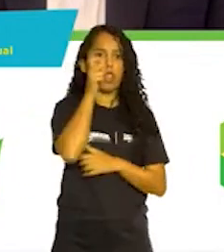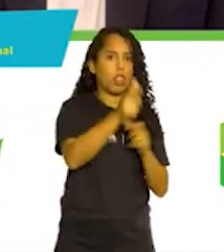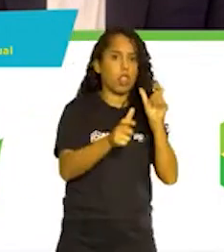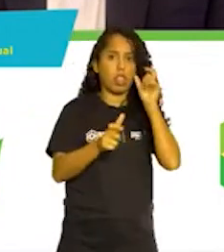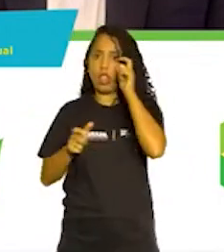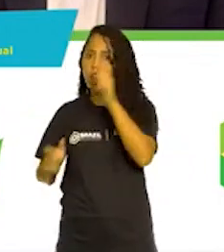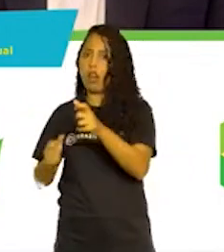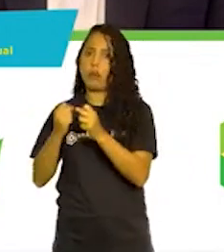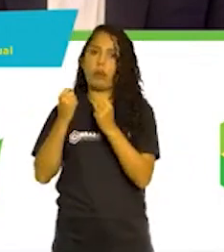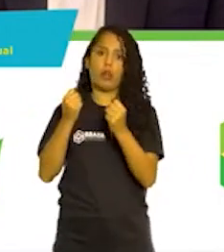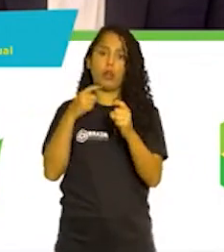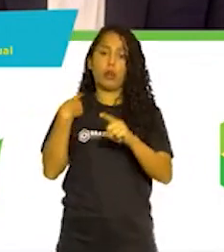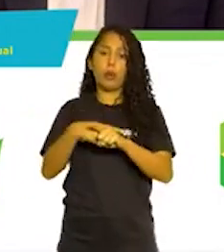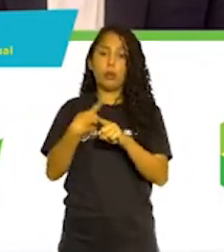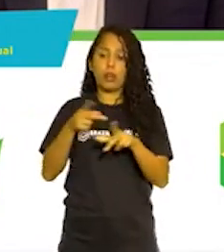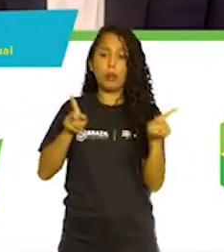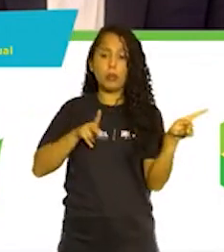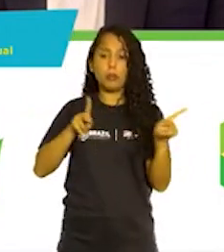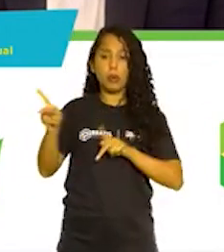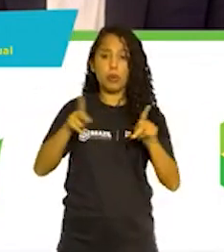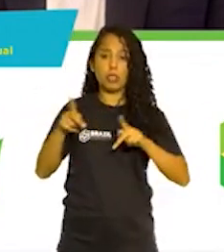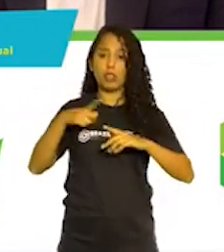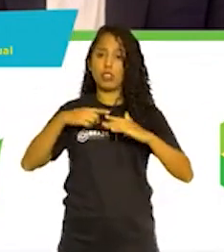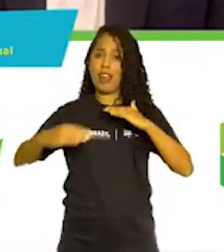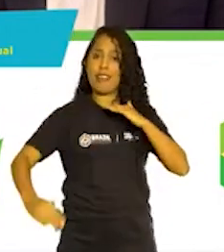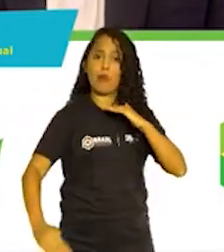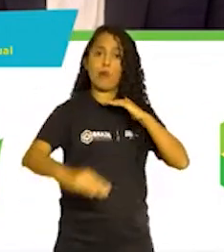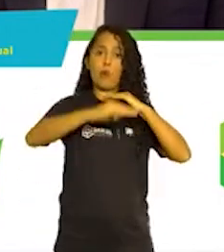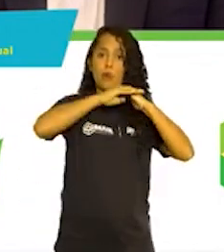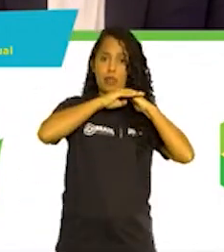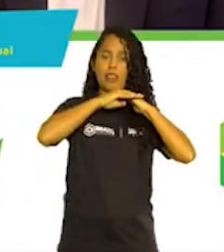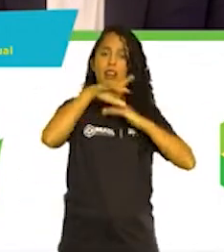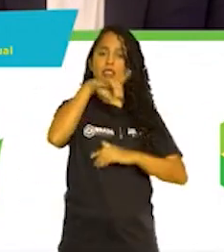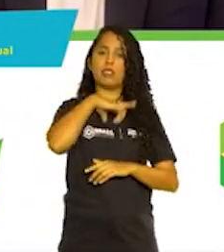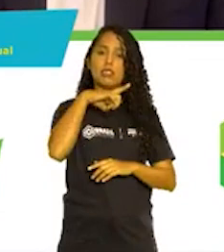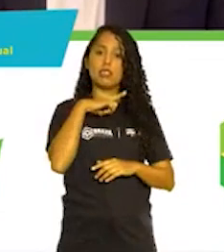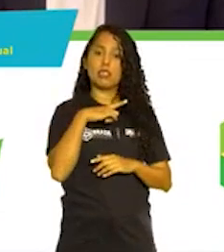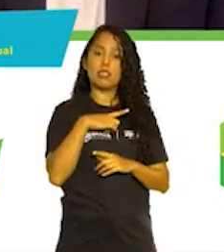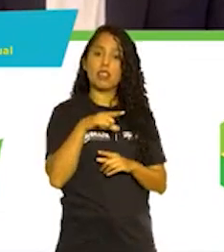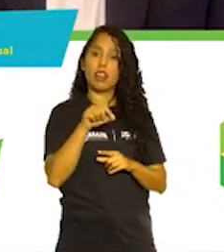a população beneficiada por uma equidade horizontal, como chamou o PB,